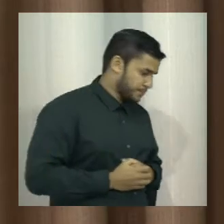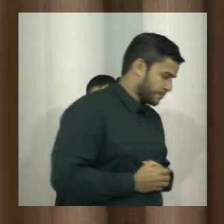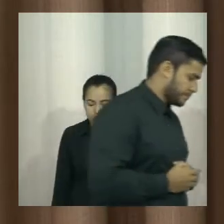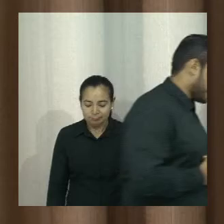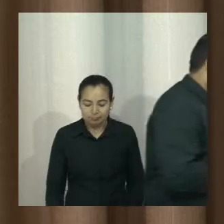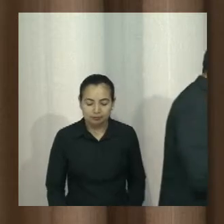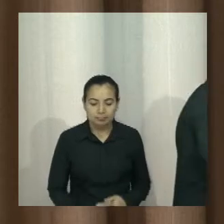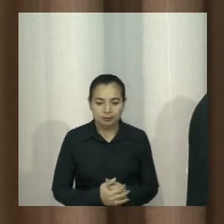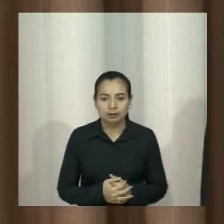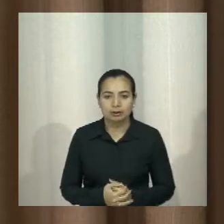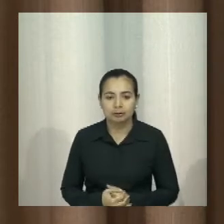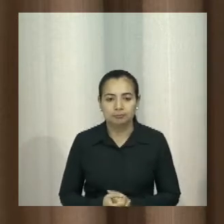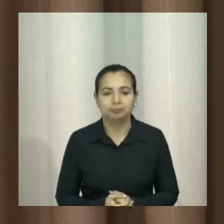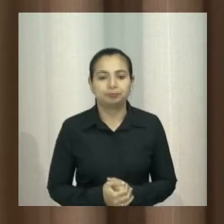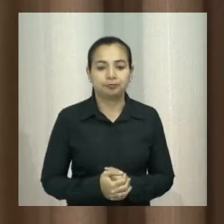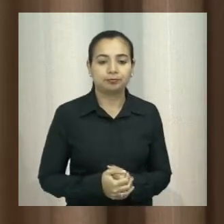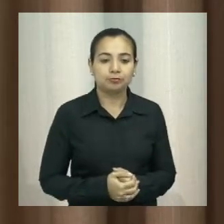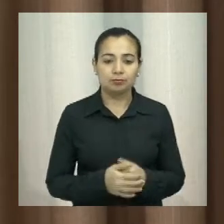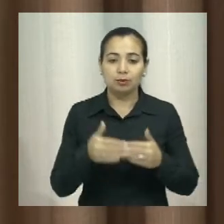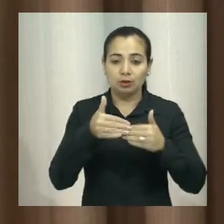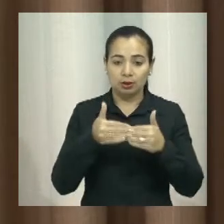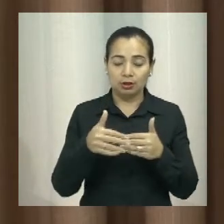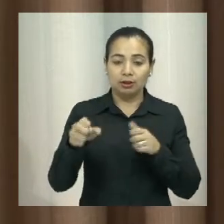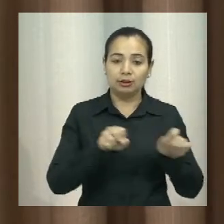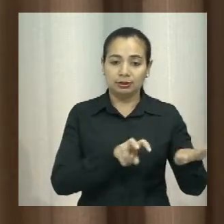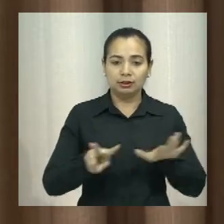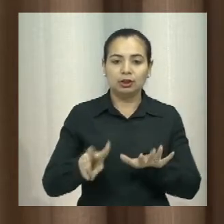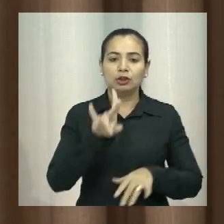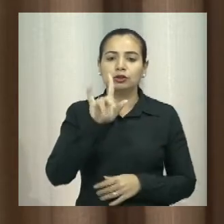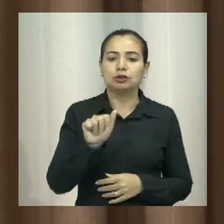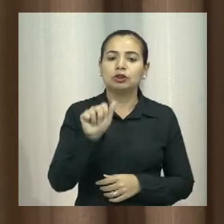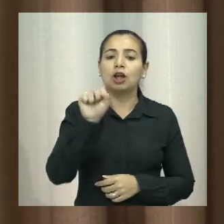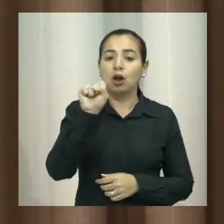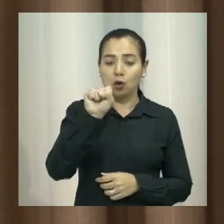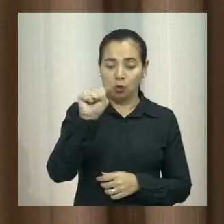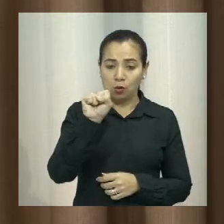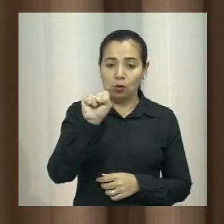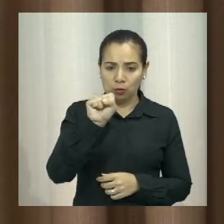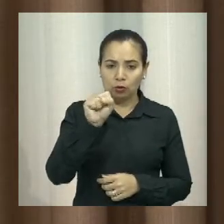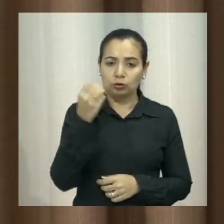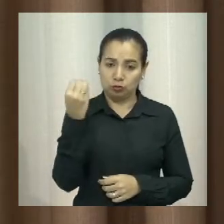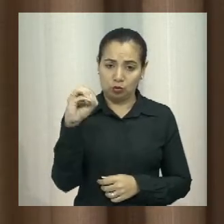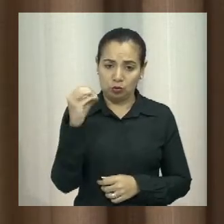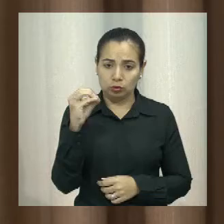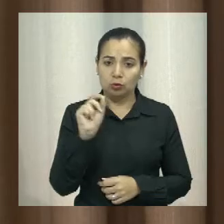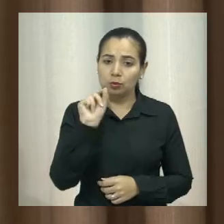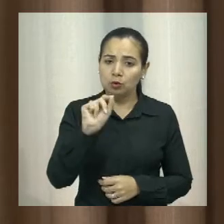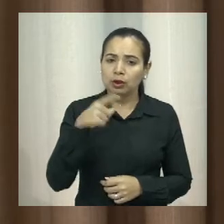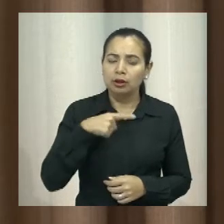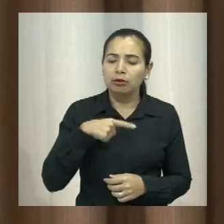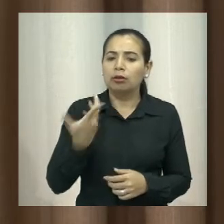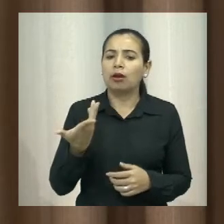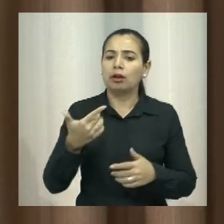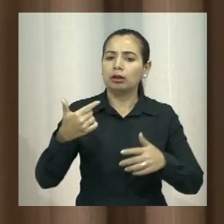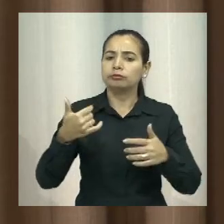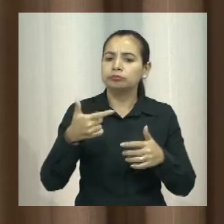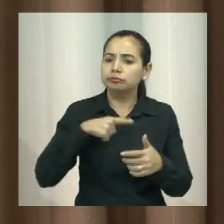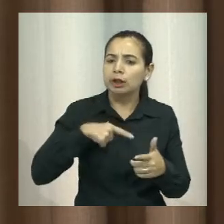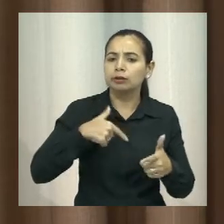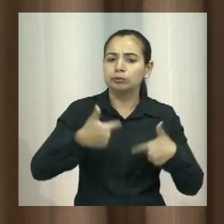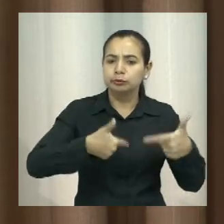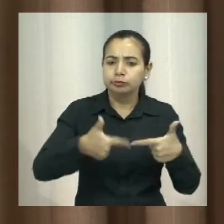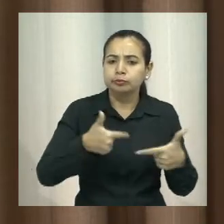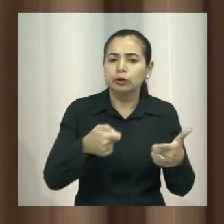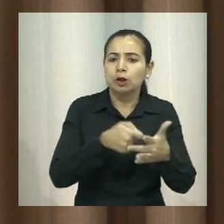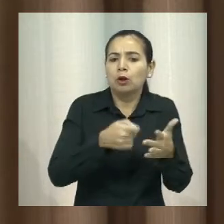lei, ela diz que no decorrer da semana que anteceder o dia 8 de outubro, atividades devam ser realizadas. A proposta